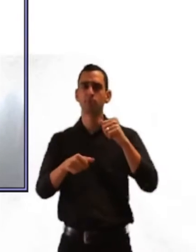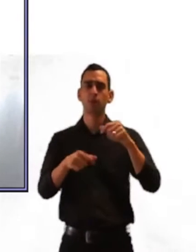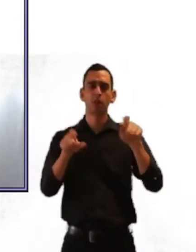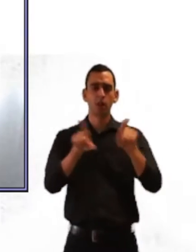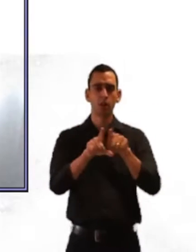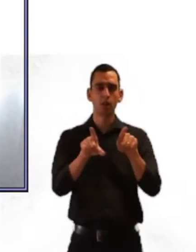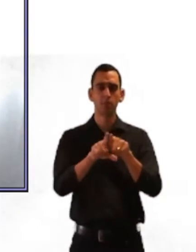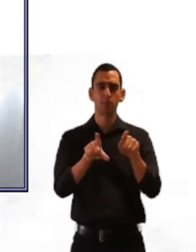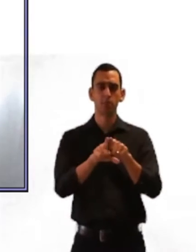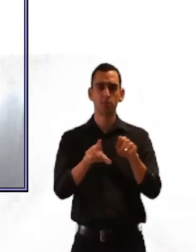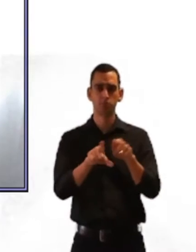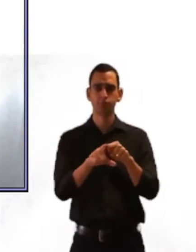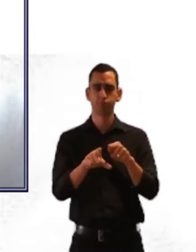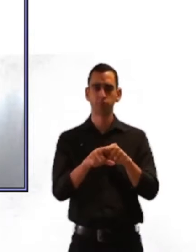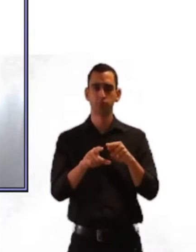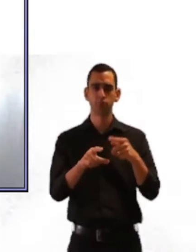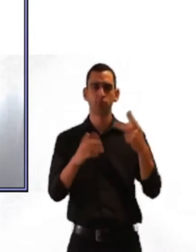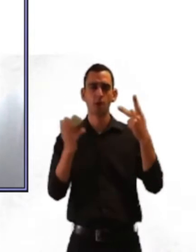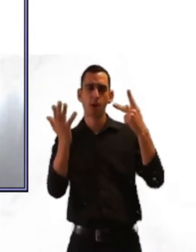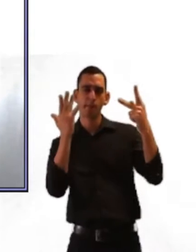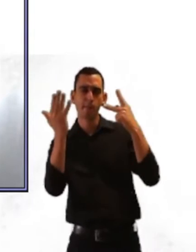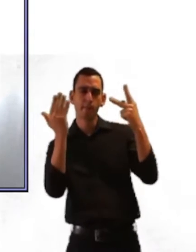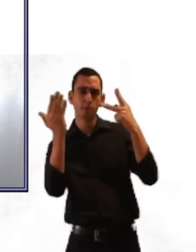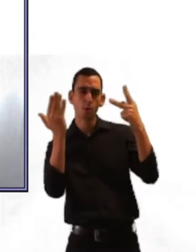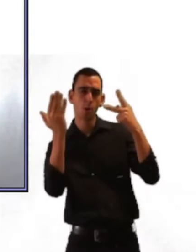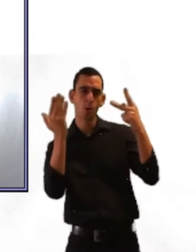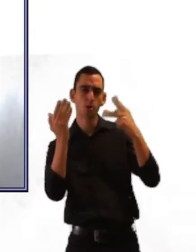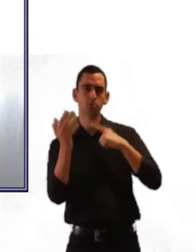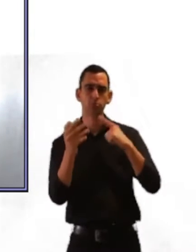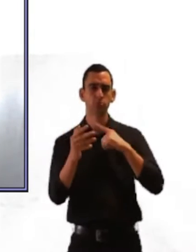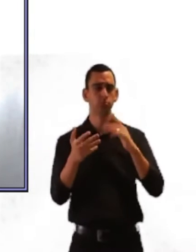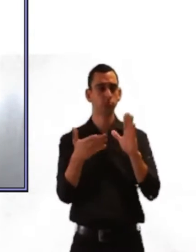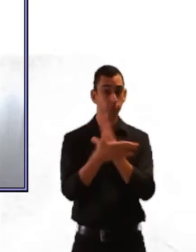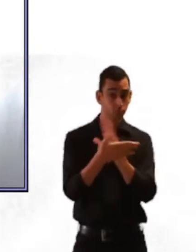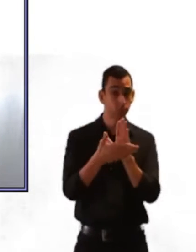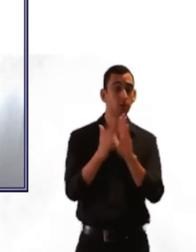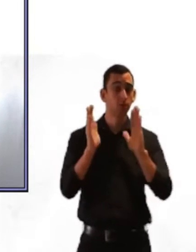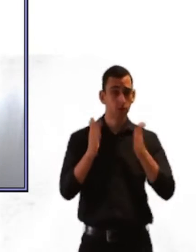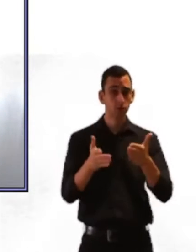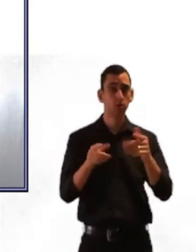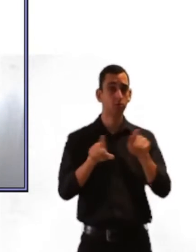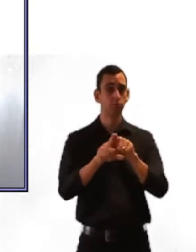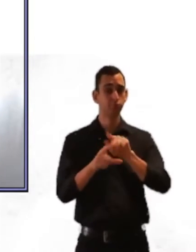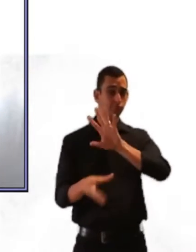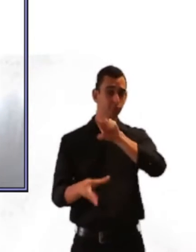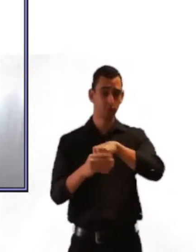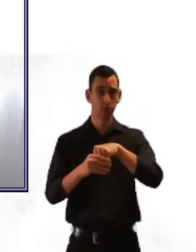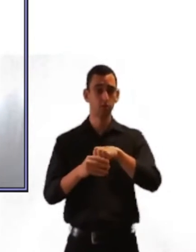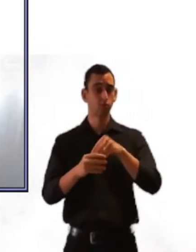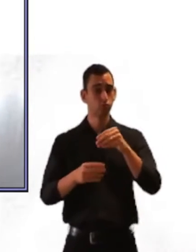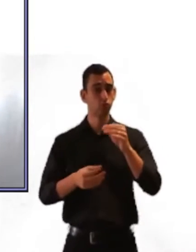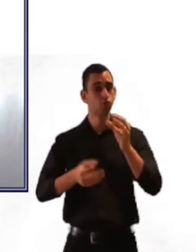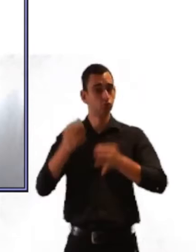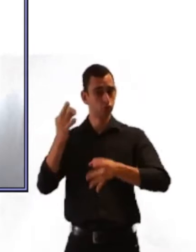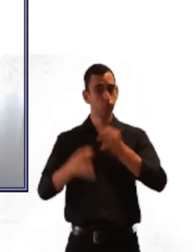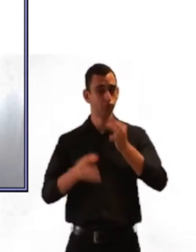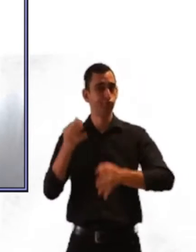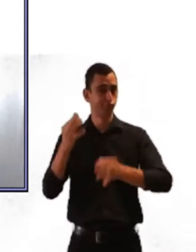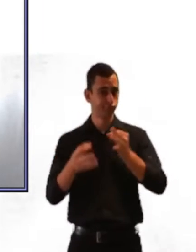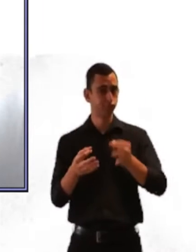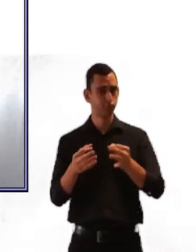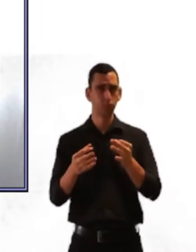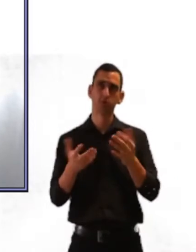de psicologia mesmo, em uma análise, portanto, interdisciplinar do direito, há,